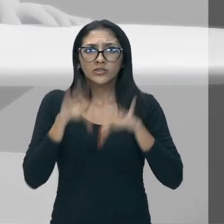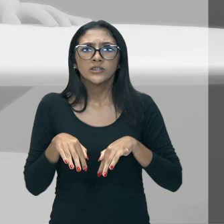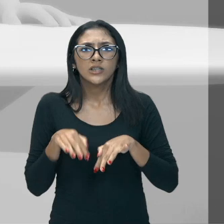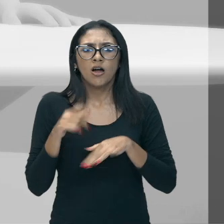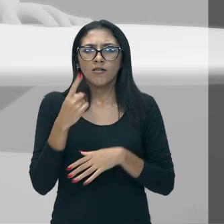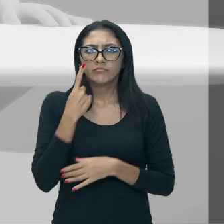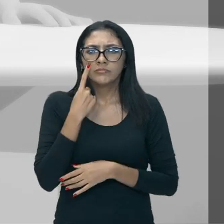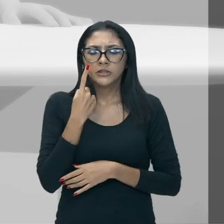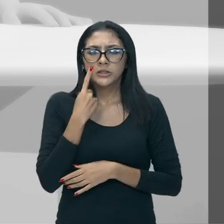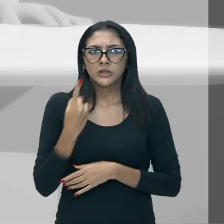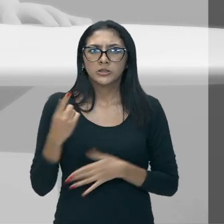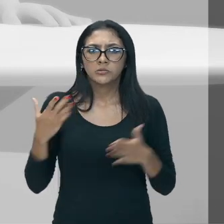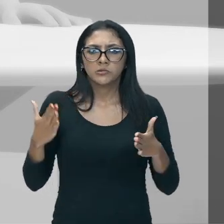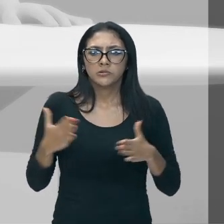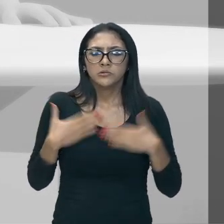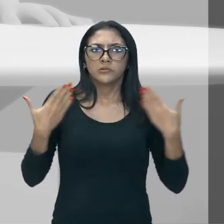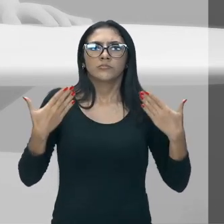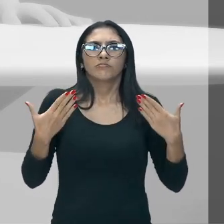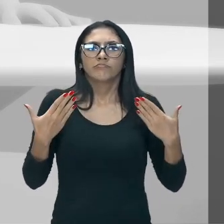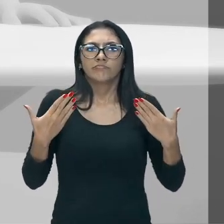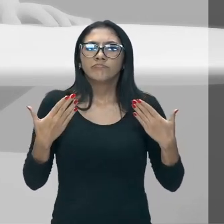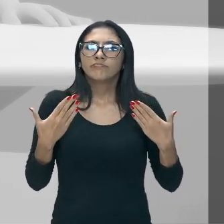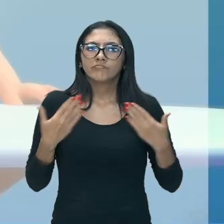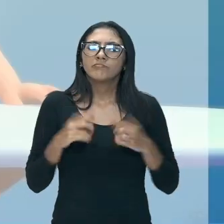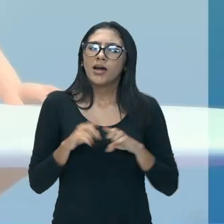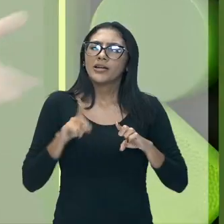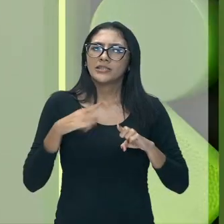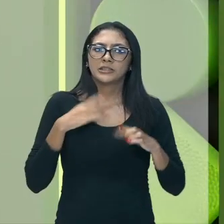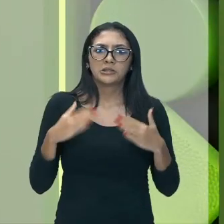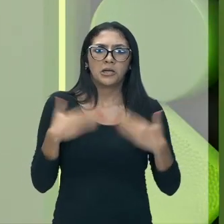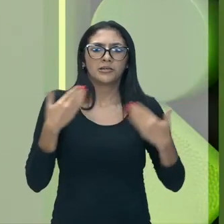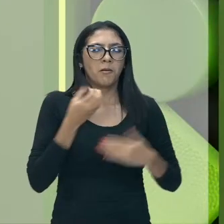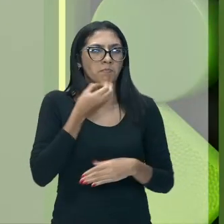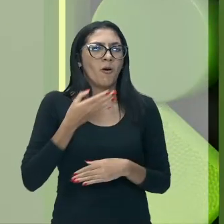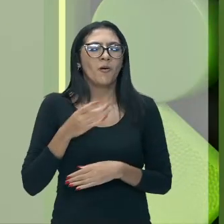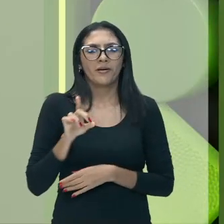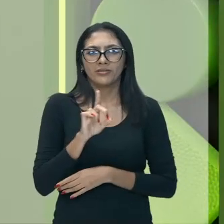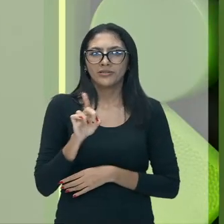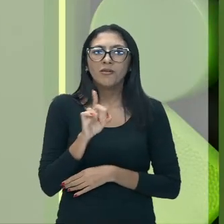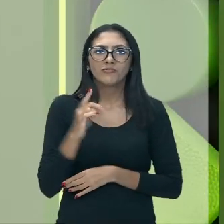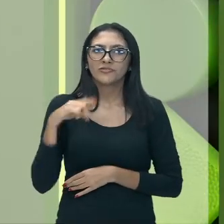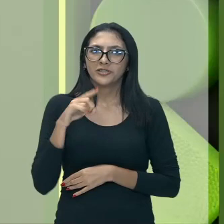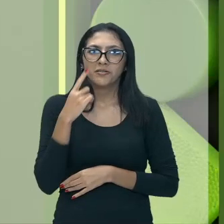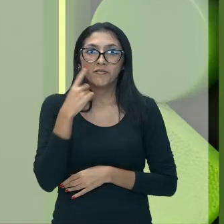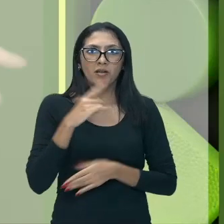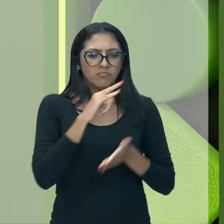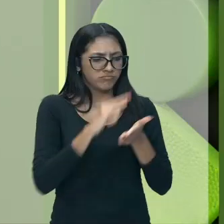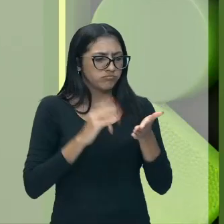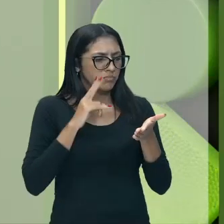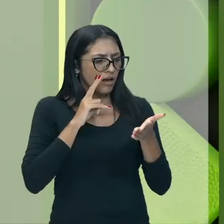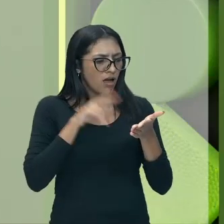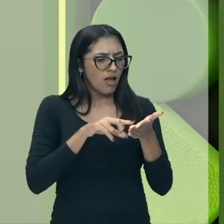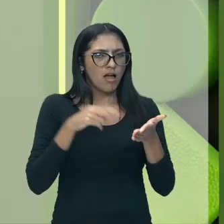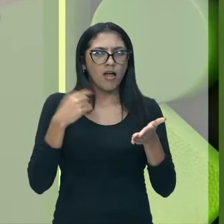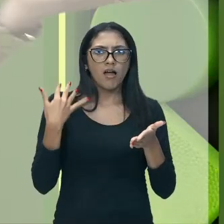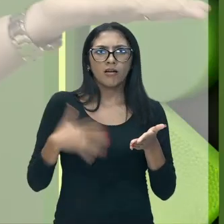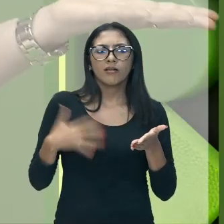uma grande surpresa. Claro que não é surpresa boa, né? É que você vai pagar uma conta muito